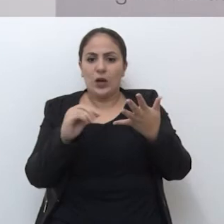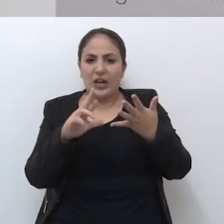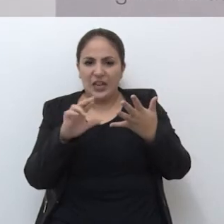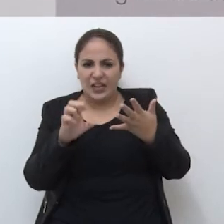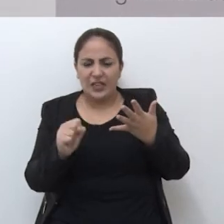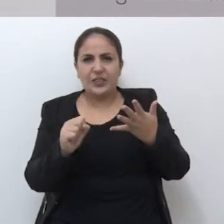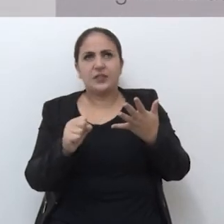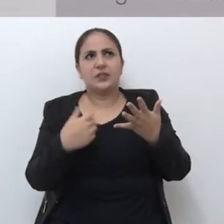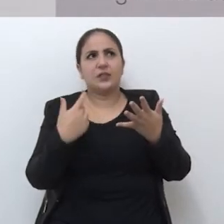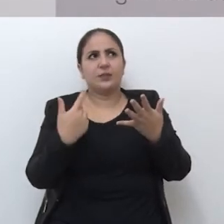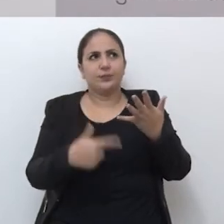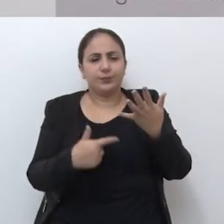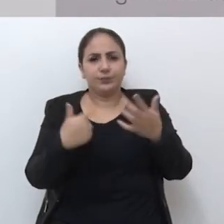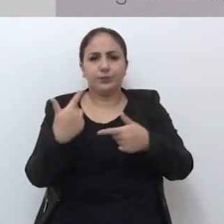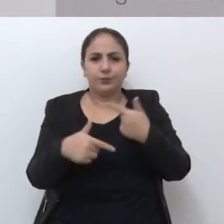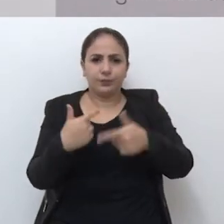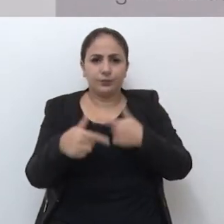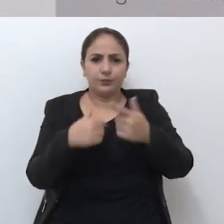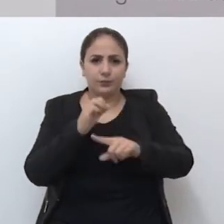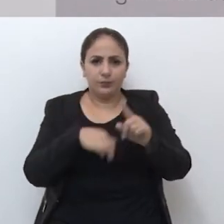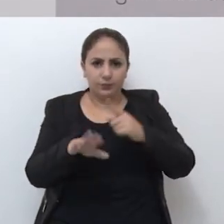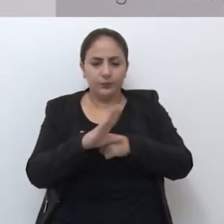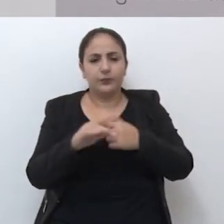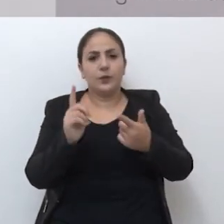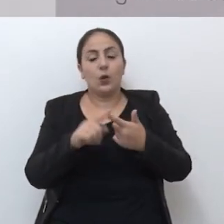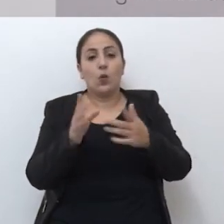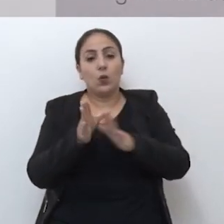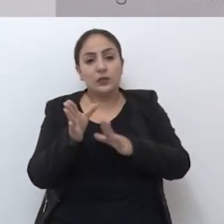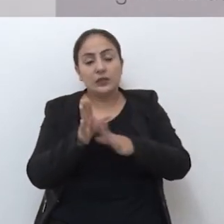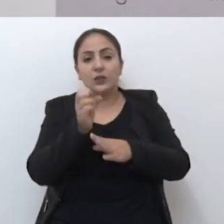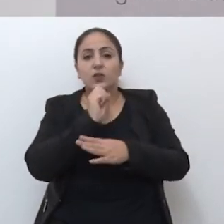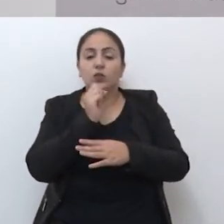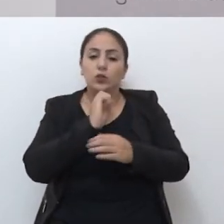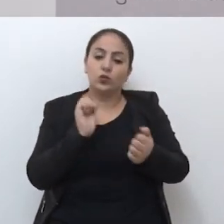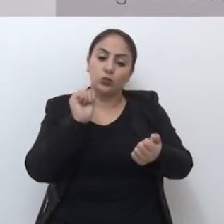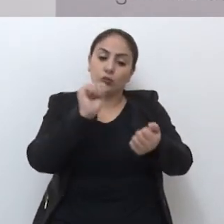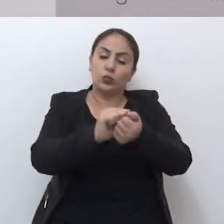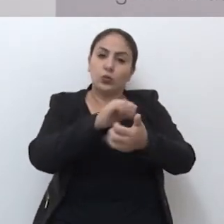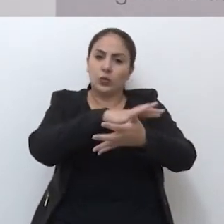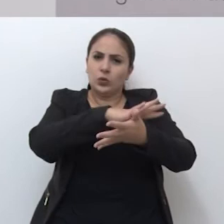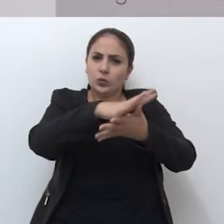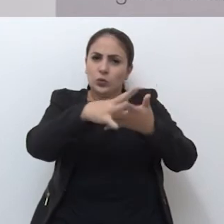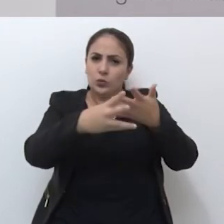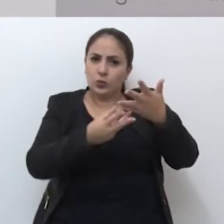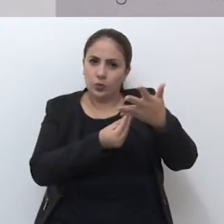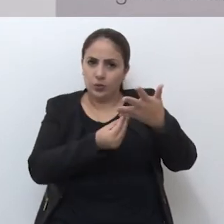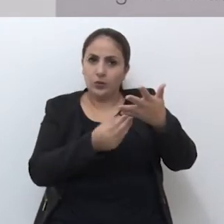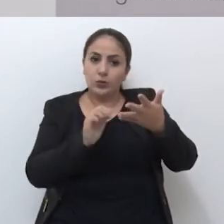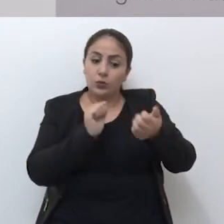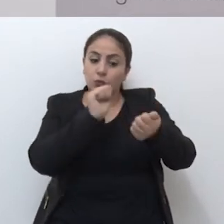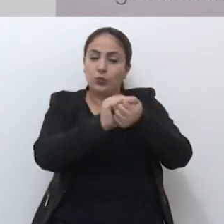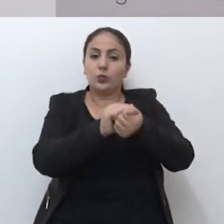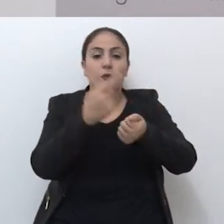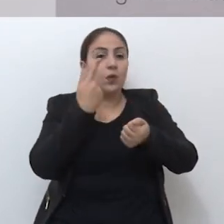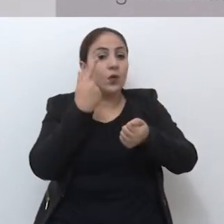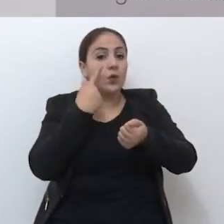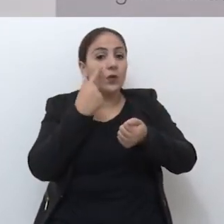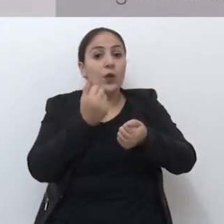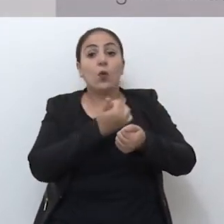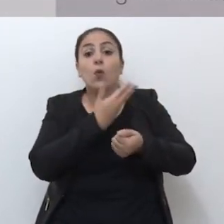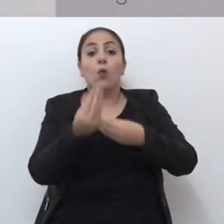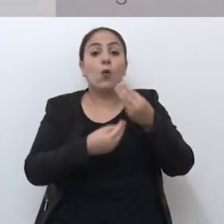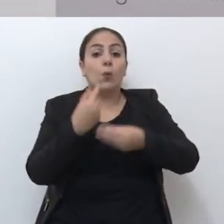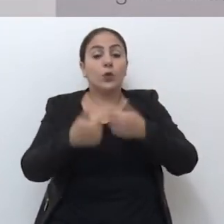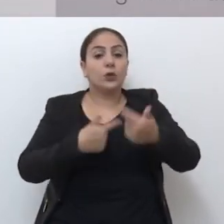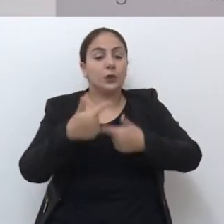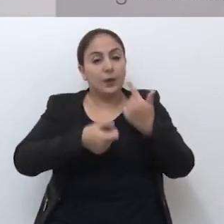social, o CREAS, vamos reunir o conselho do idoso para juntos determinarmos aí como é que vai